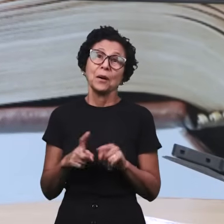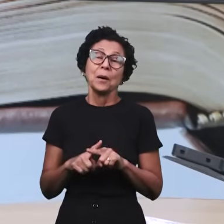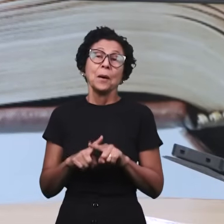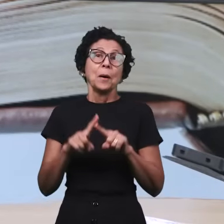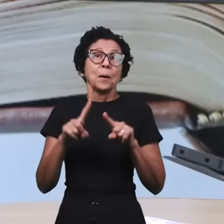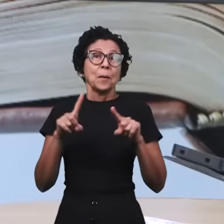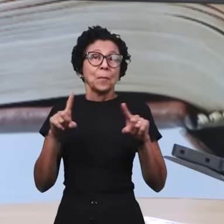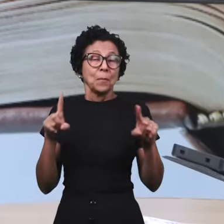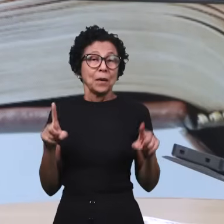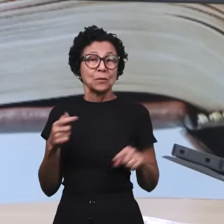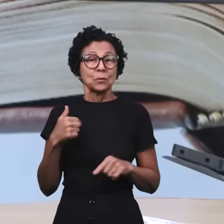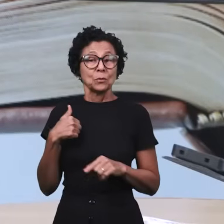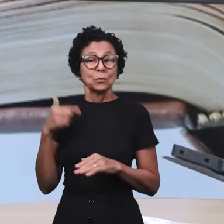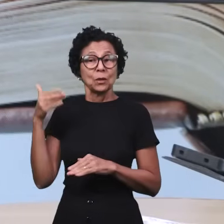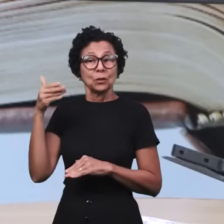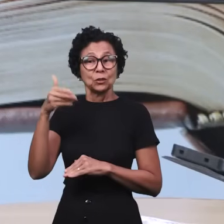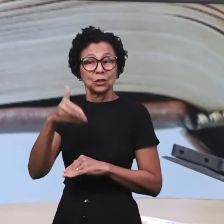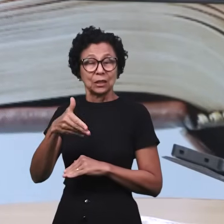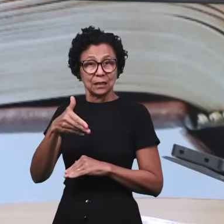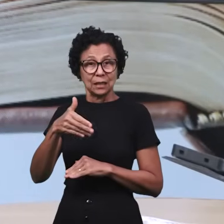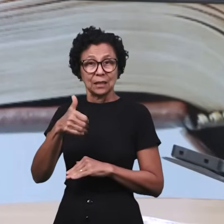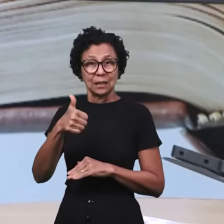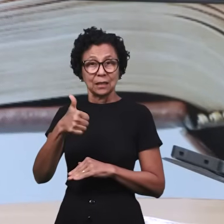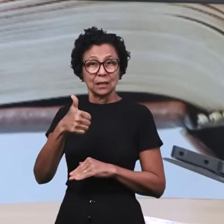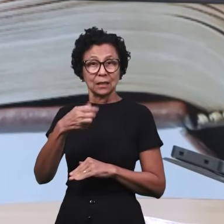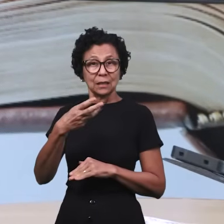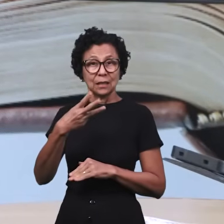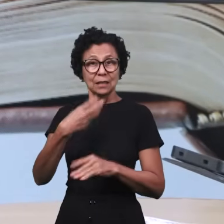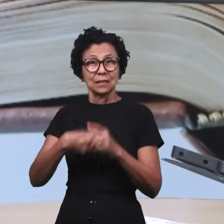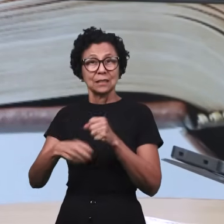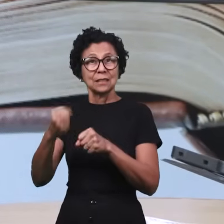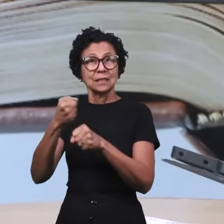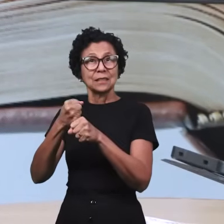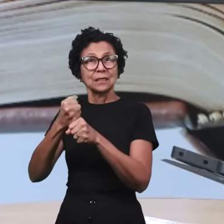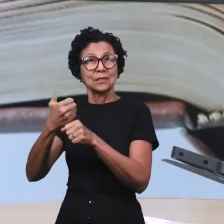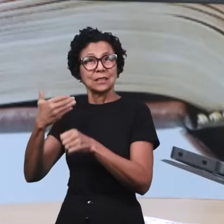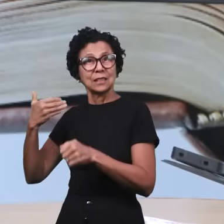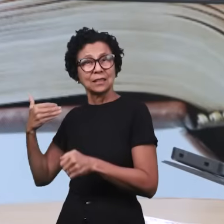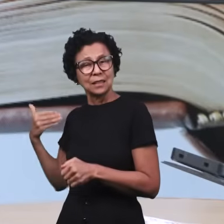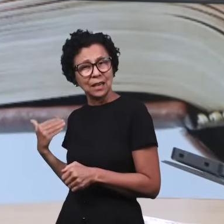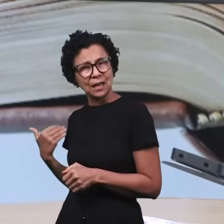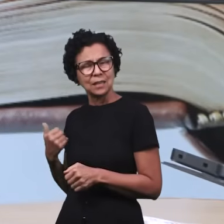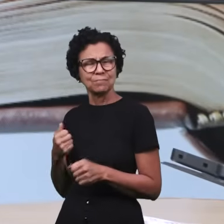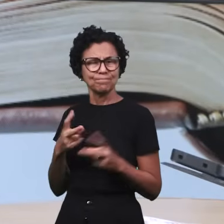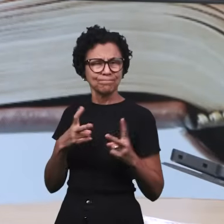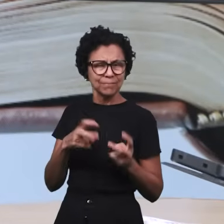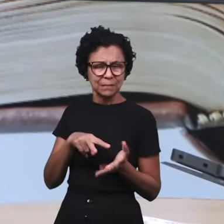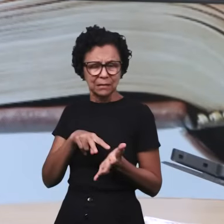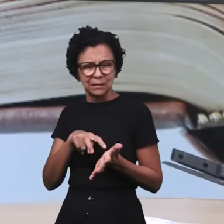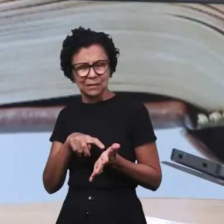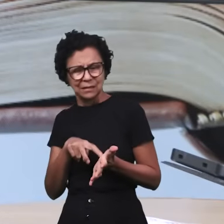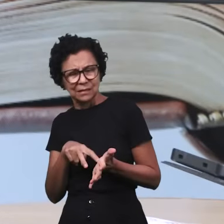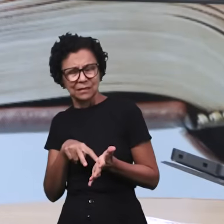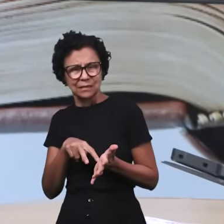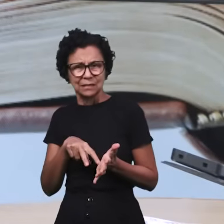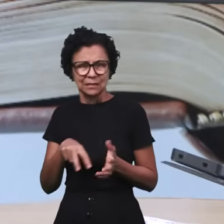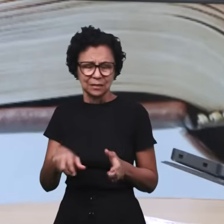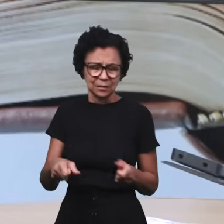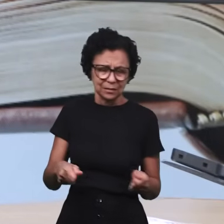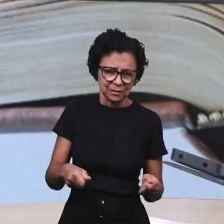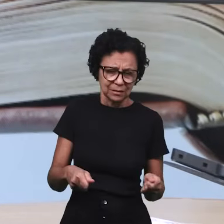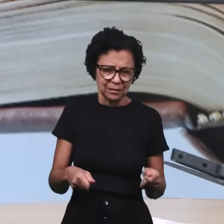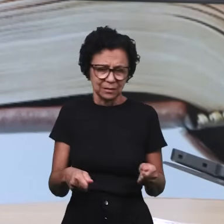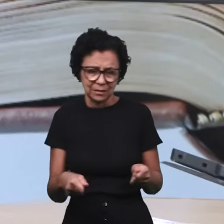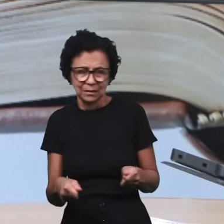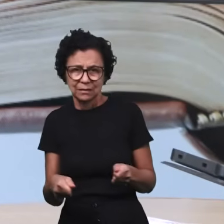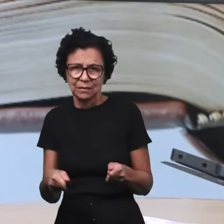quando eu cheguei para reunir naquela igreja, 13 anos atrás, ela ainda andava com uma certa dificuldade, né? Às vezes com um andador,